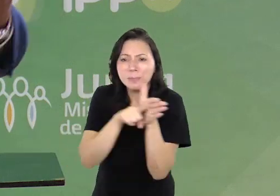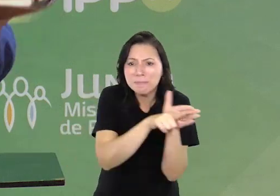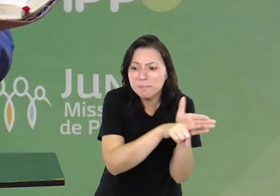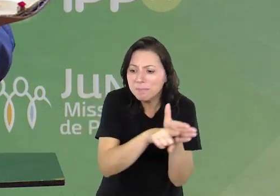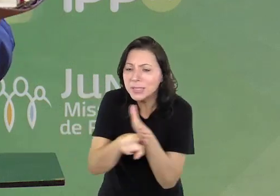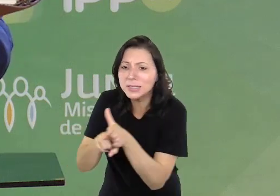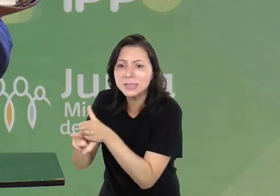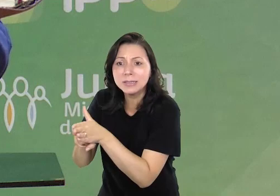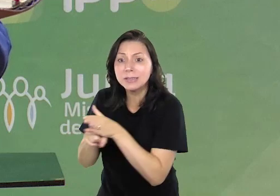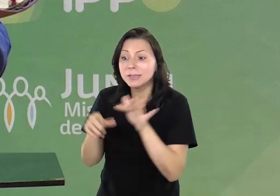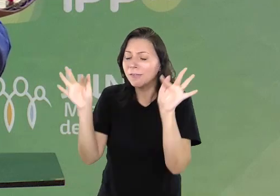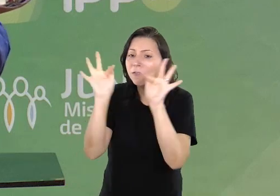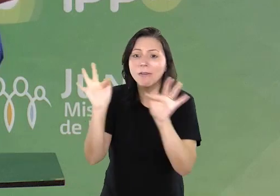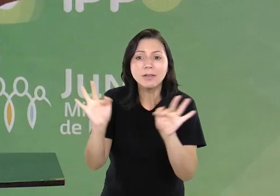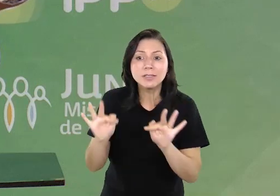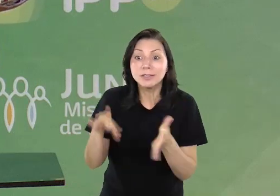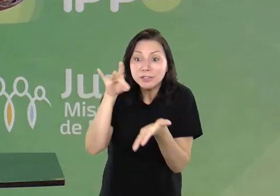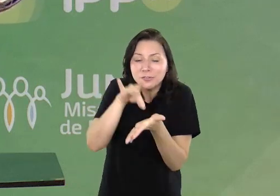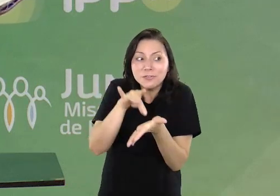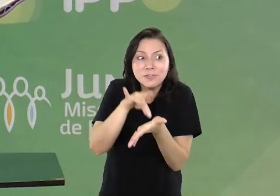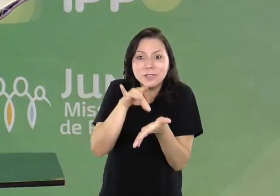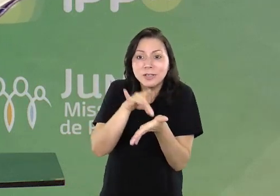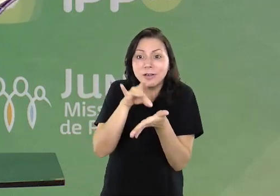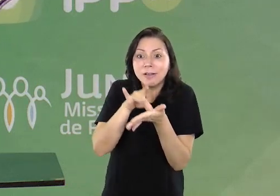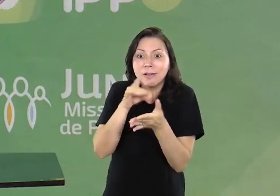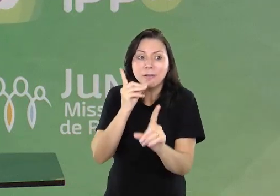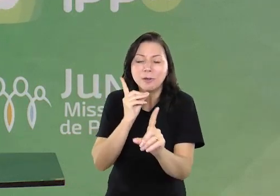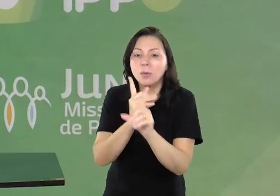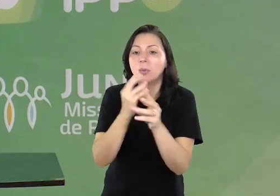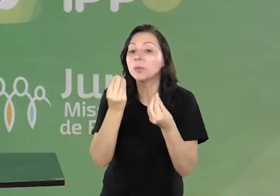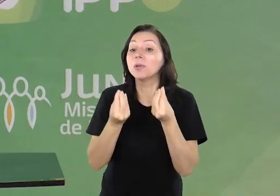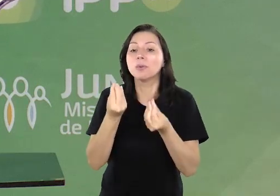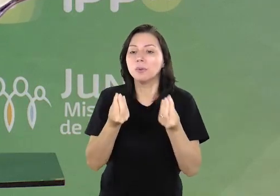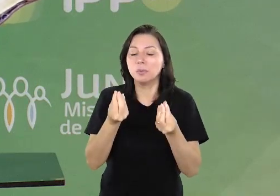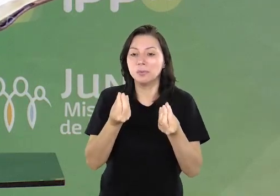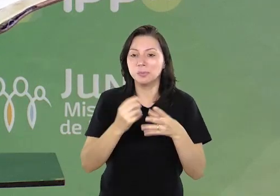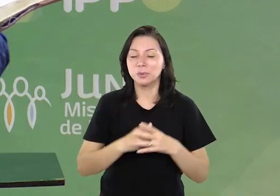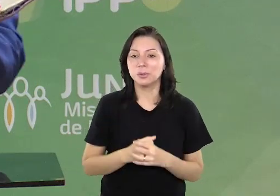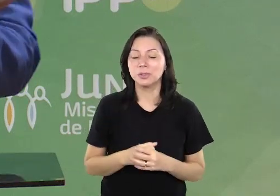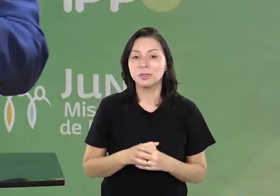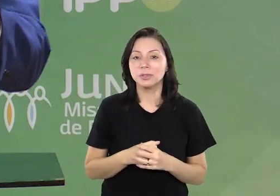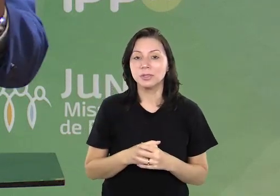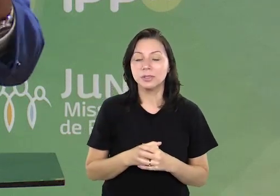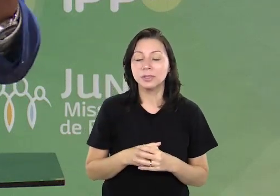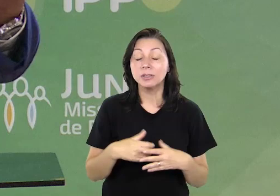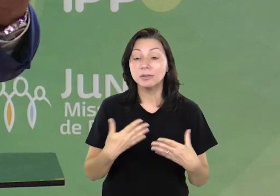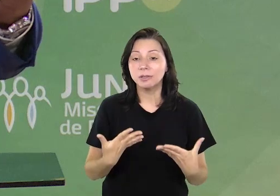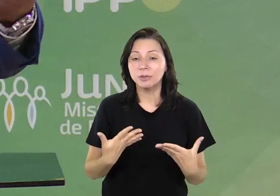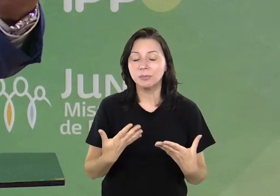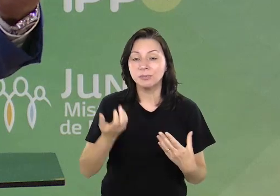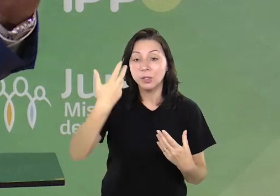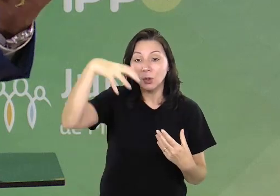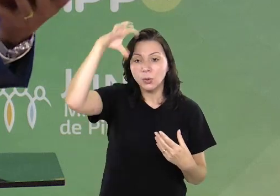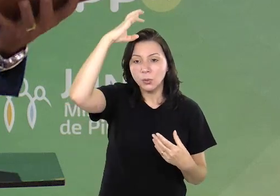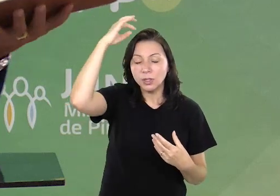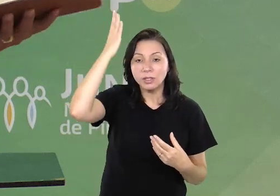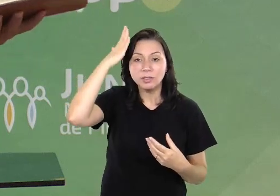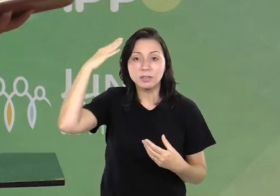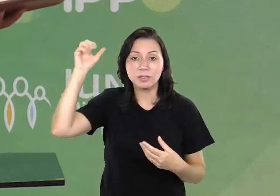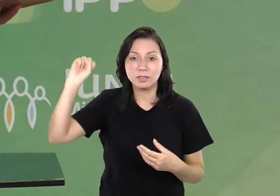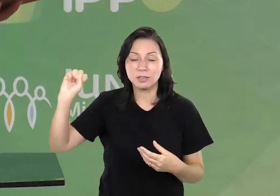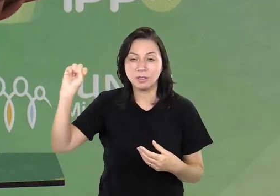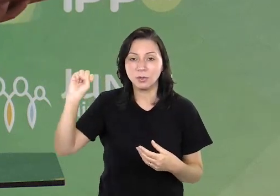persistente e mais nota em vocês ele define confina a área